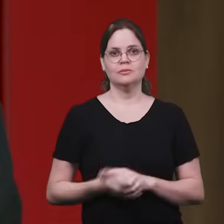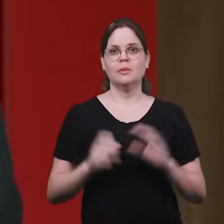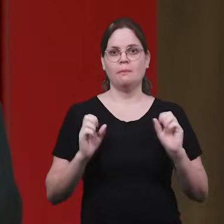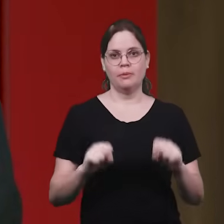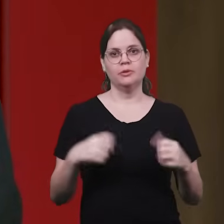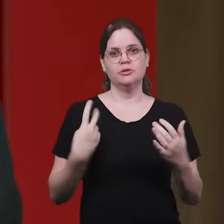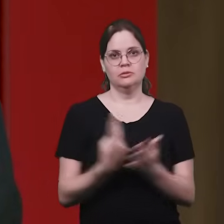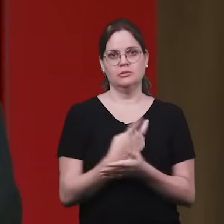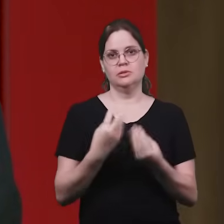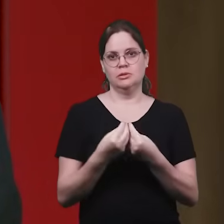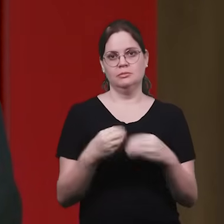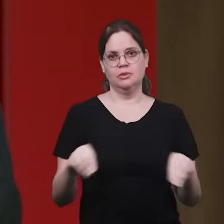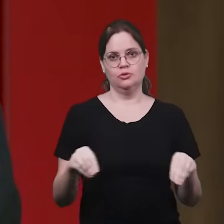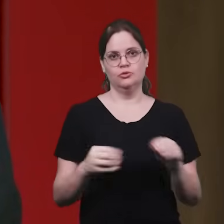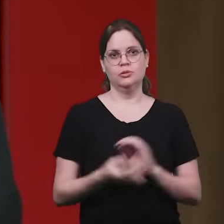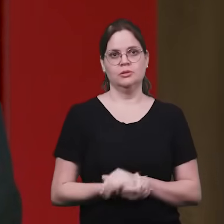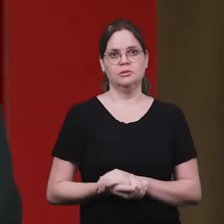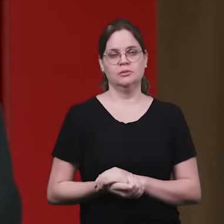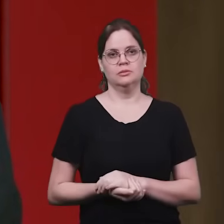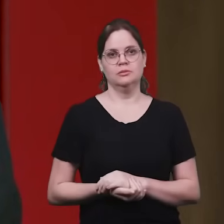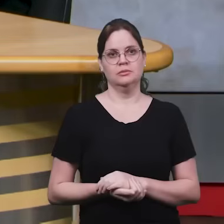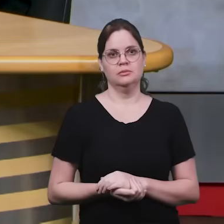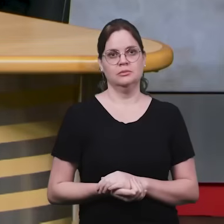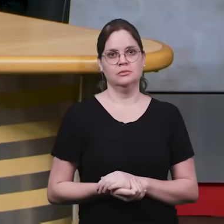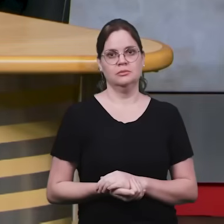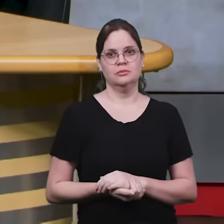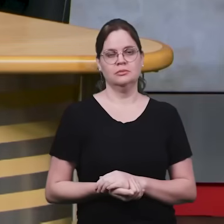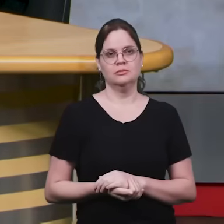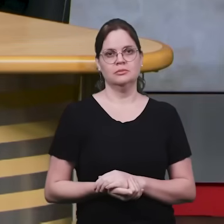né? Acaba se tornando nocivo.